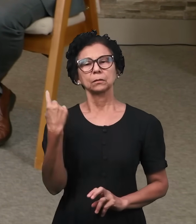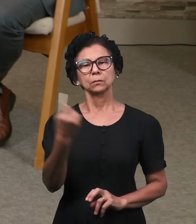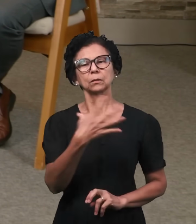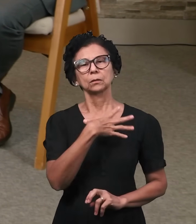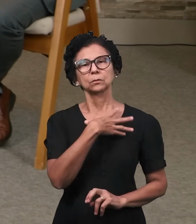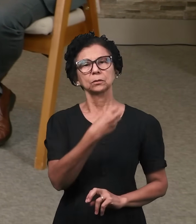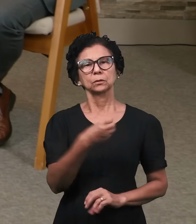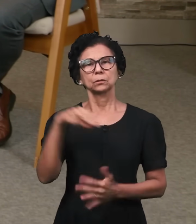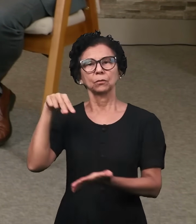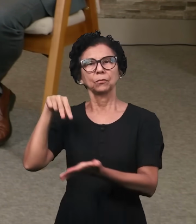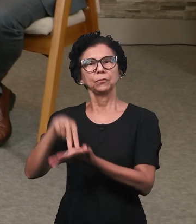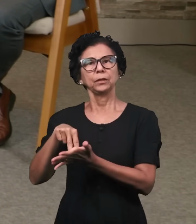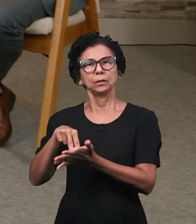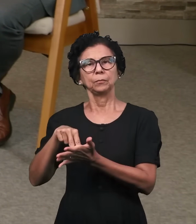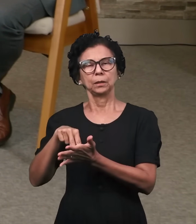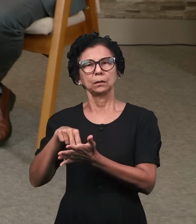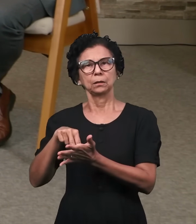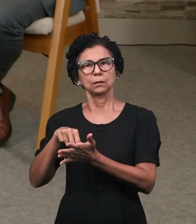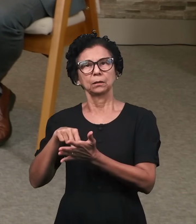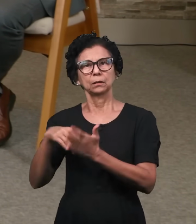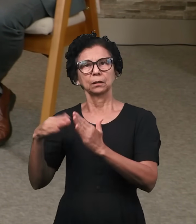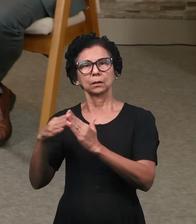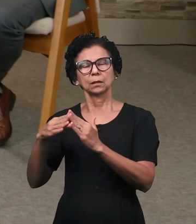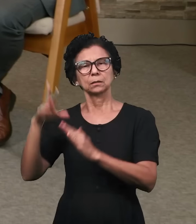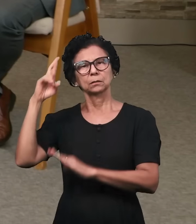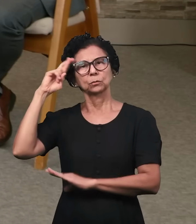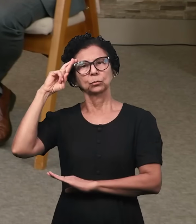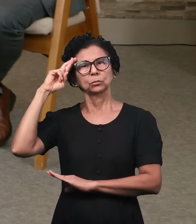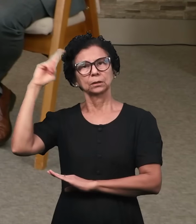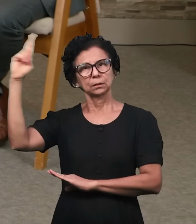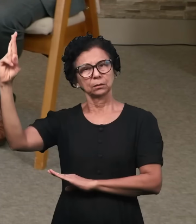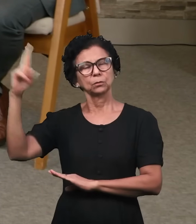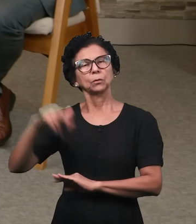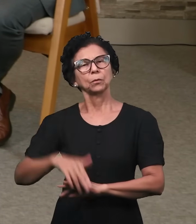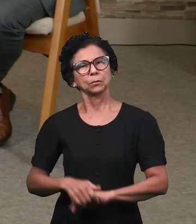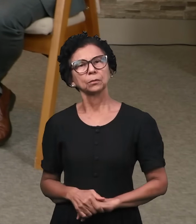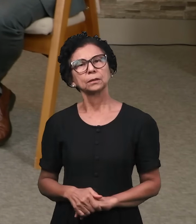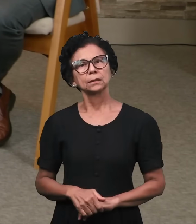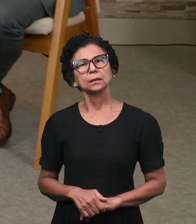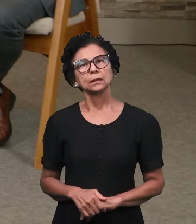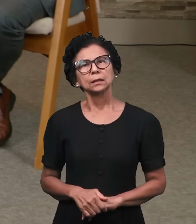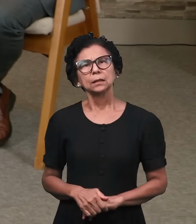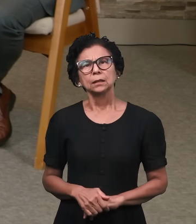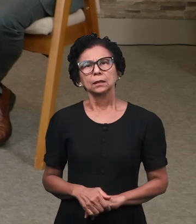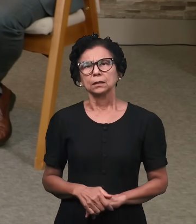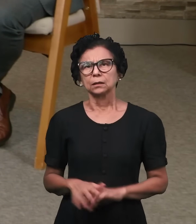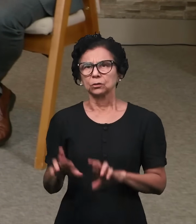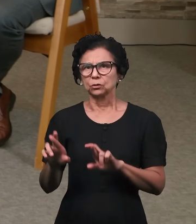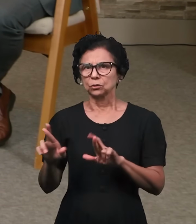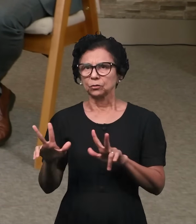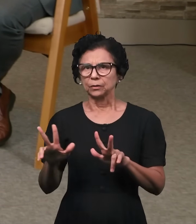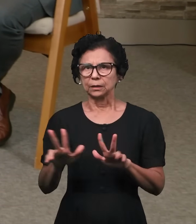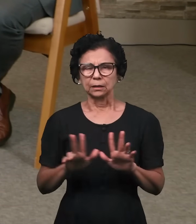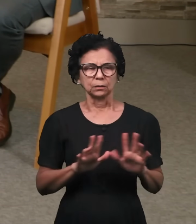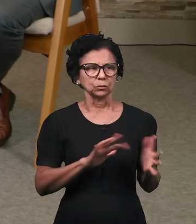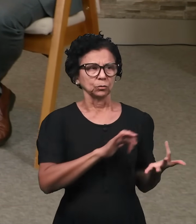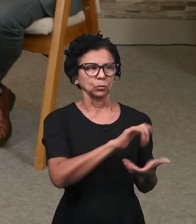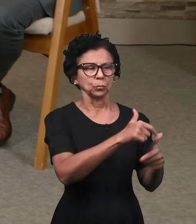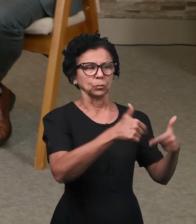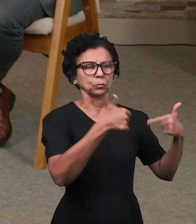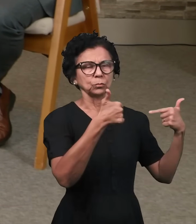Eles não estão ao vento, né? A sorte aí do mundo, mas estão